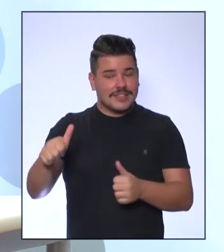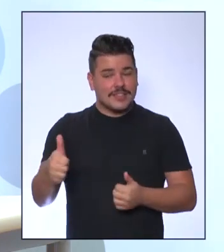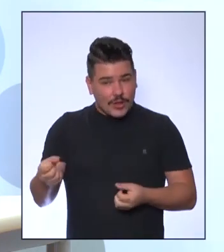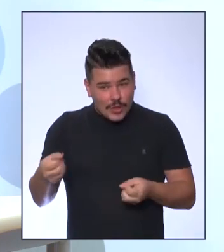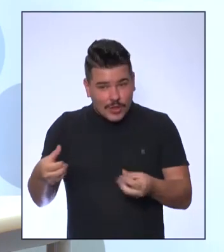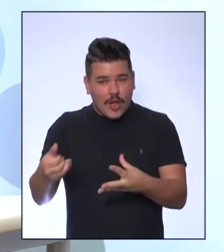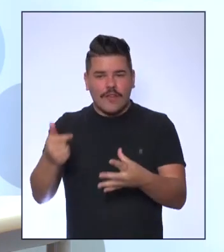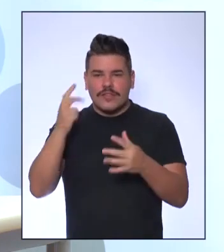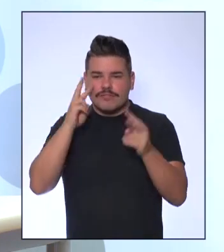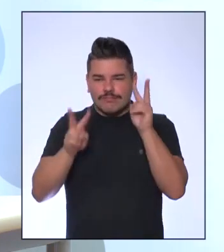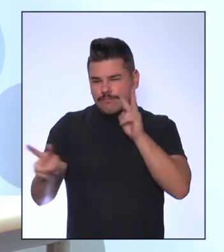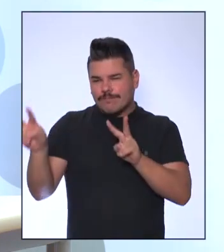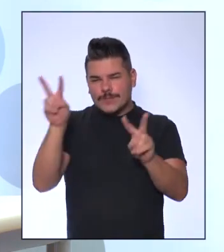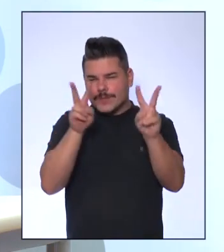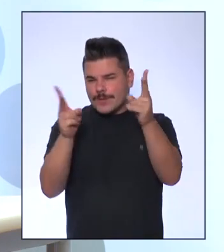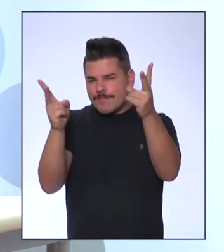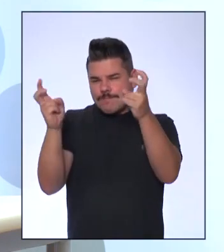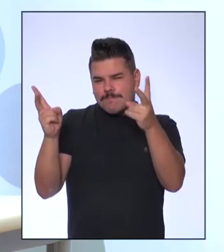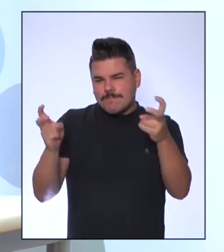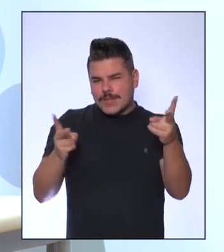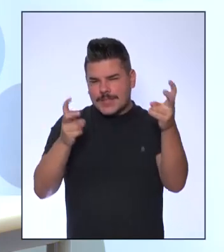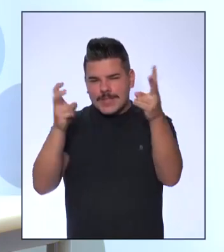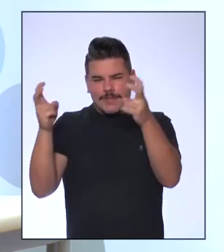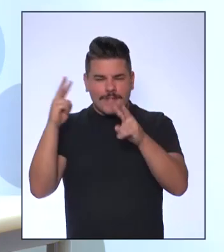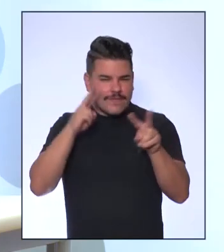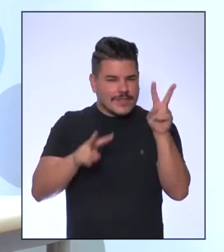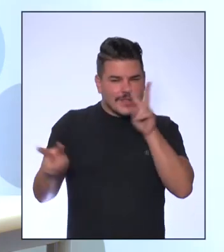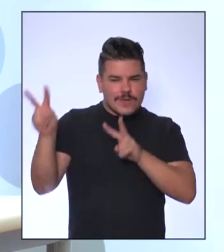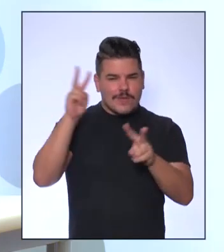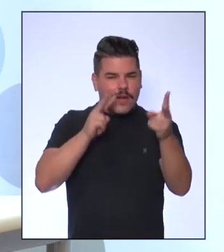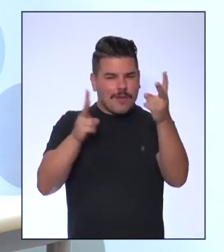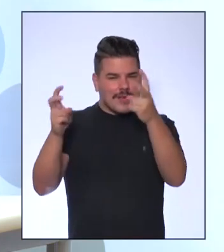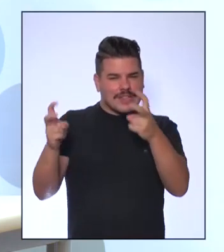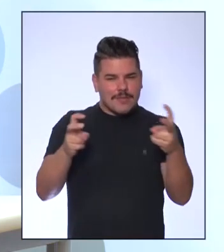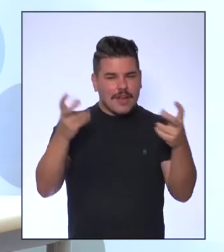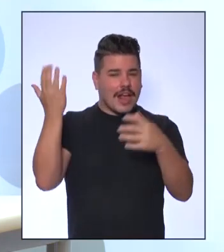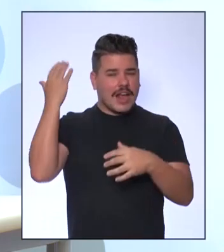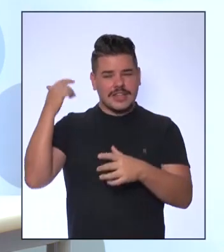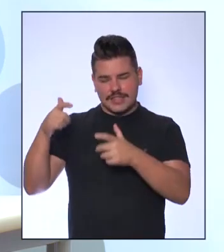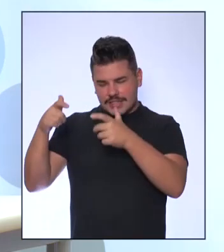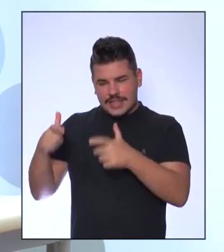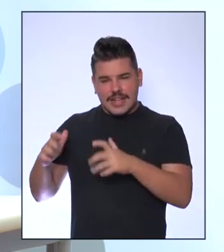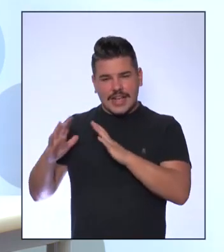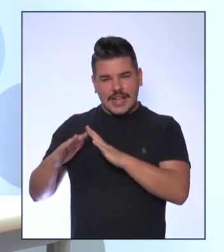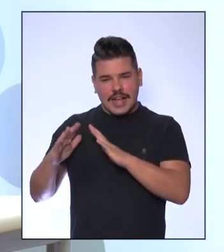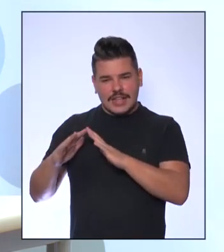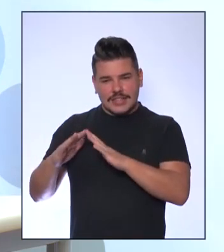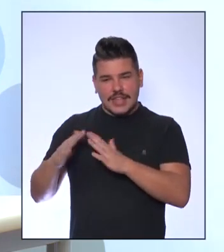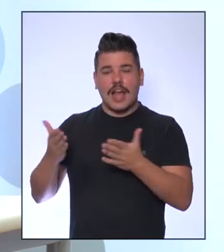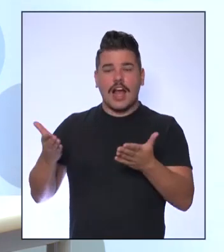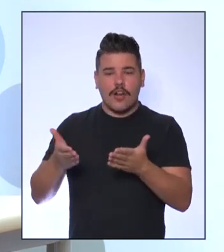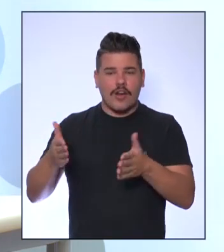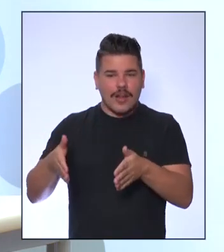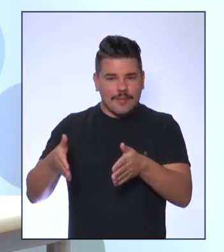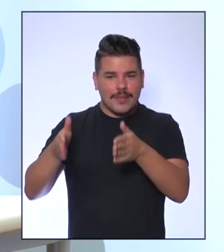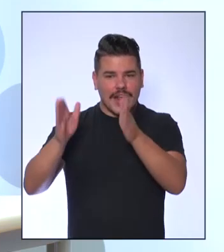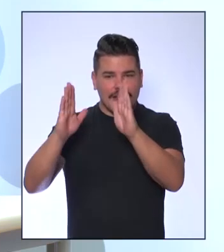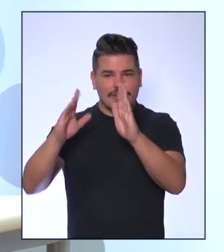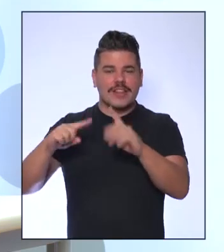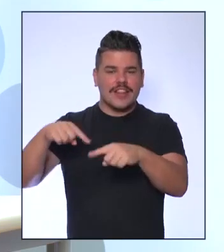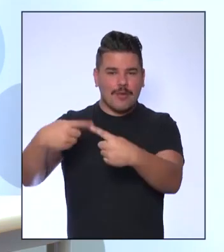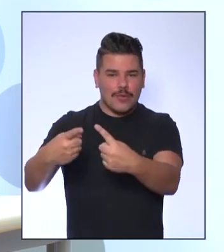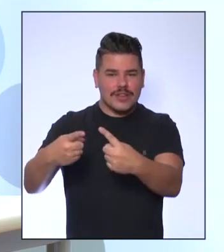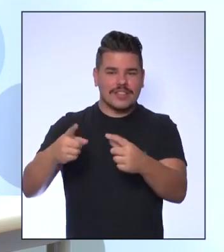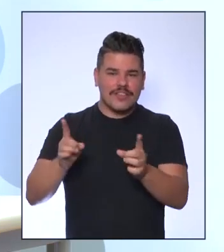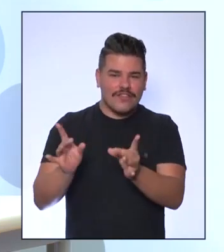mudança visual, porque para eles é muito visual, né? Ali existia só casas, agora tem um prédio, um comércio,